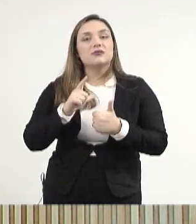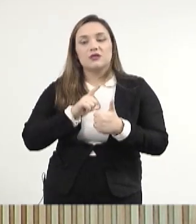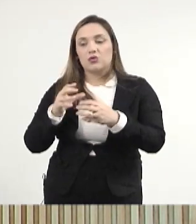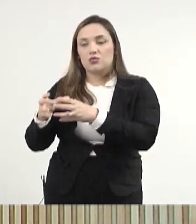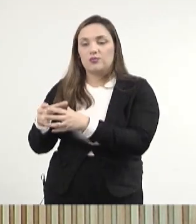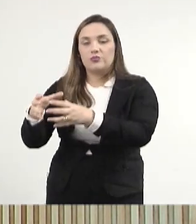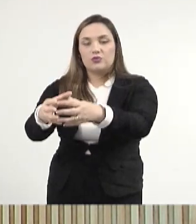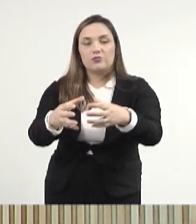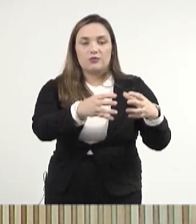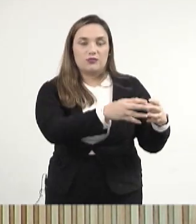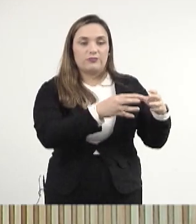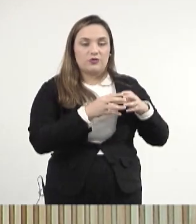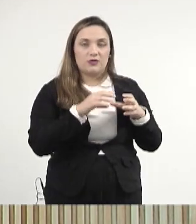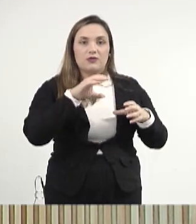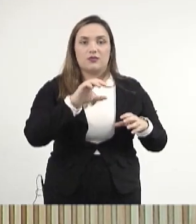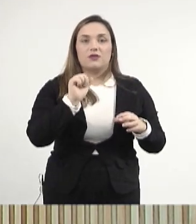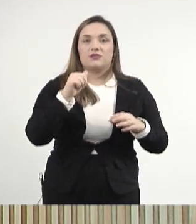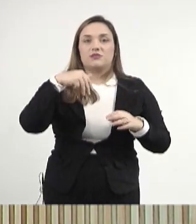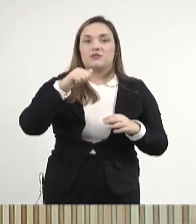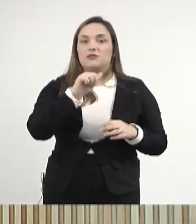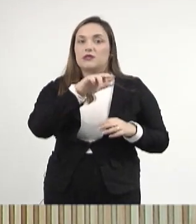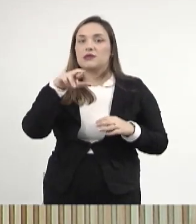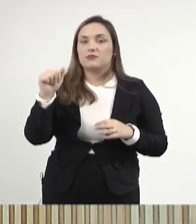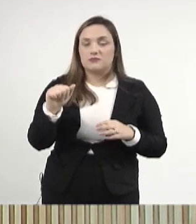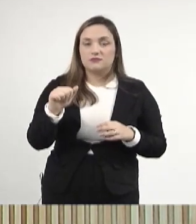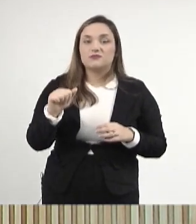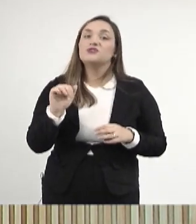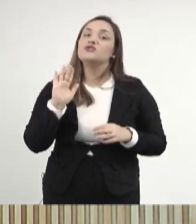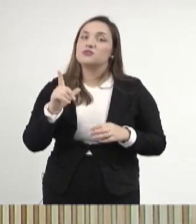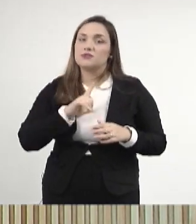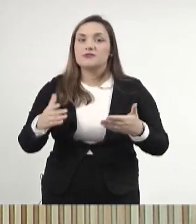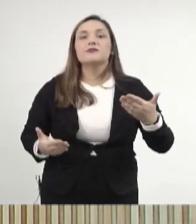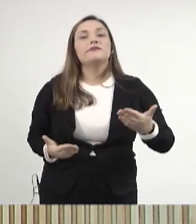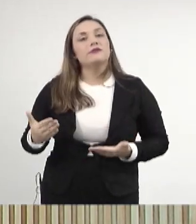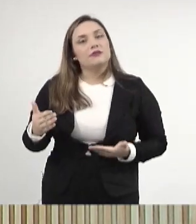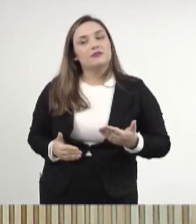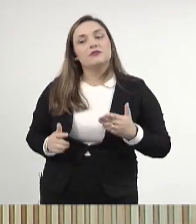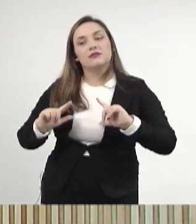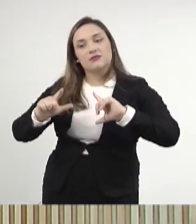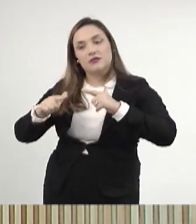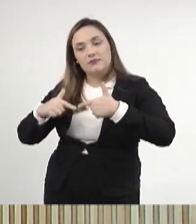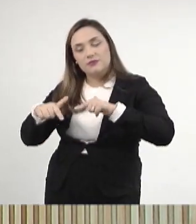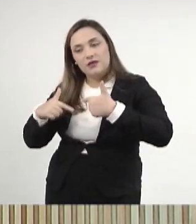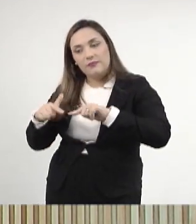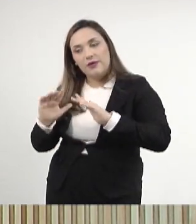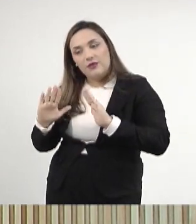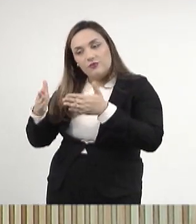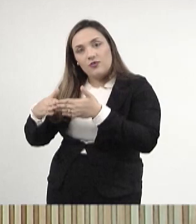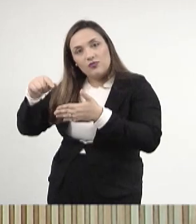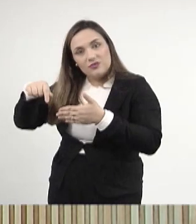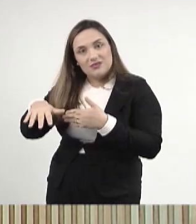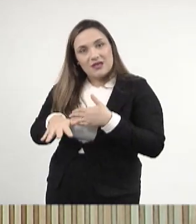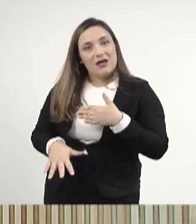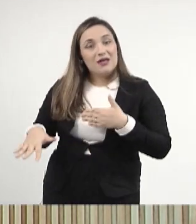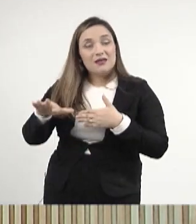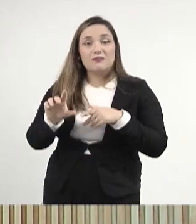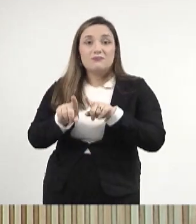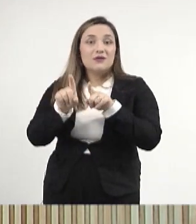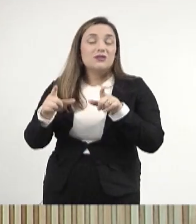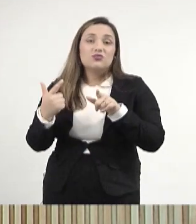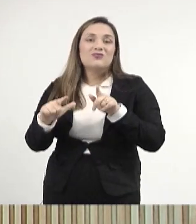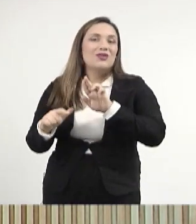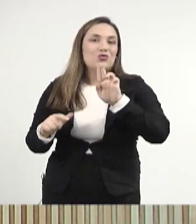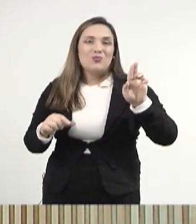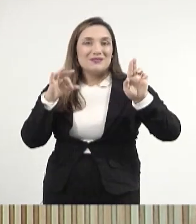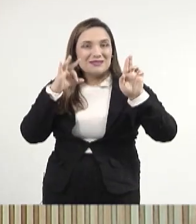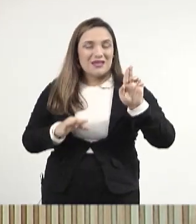né? E a proposta indica que já há servidores que não com essa nomenclatura, mas como assessores